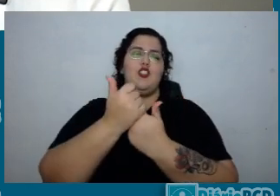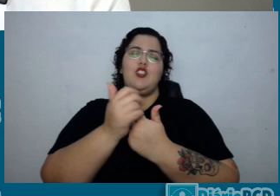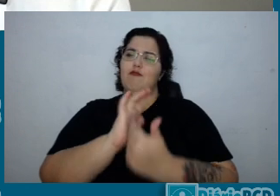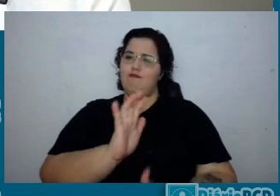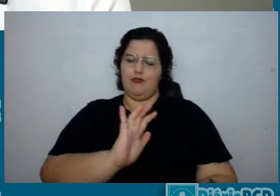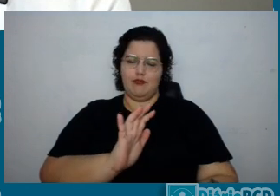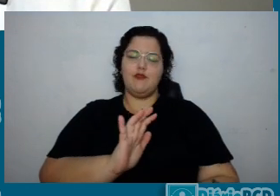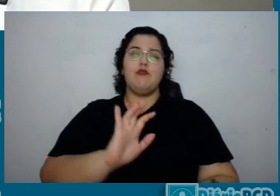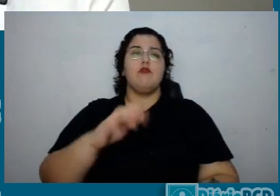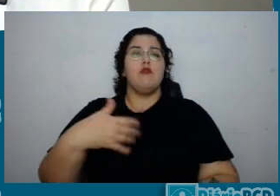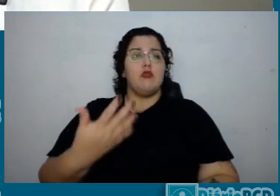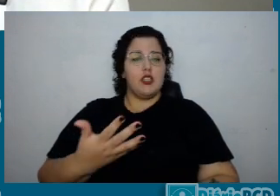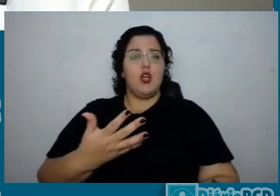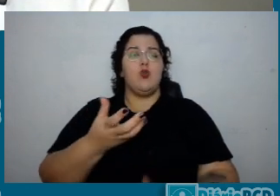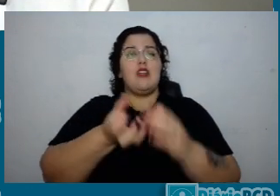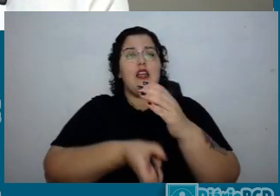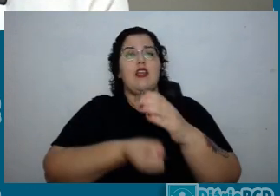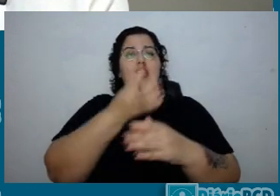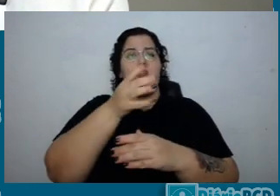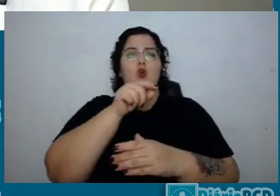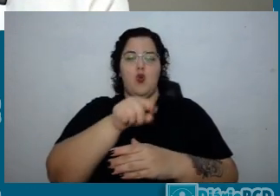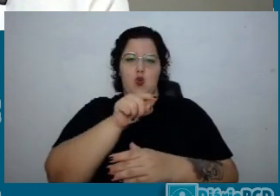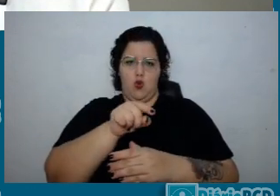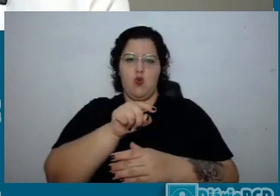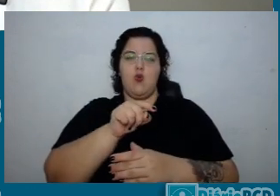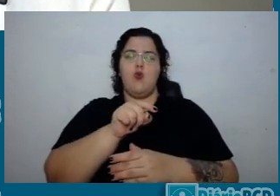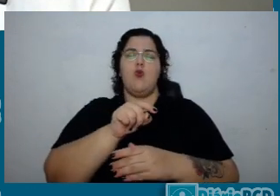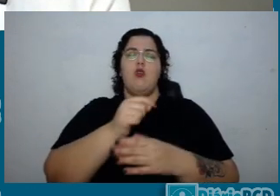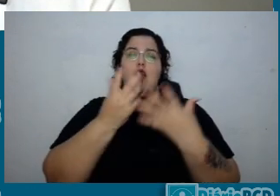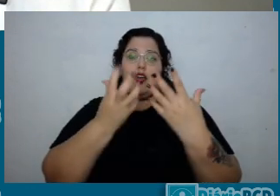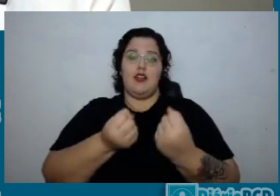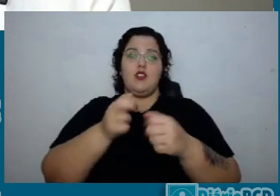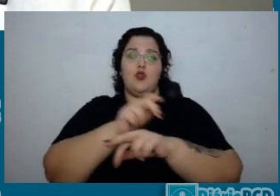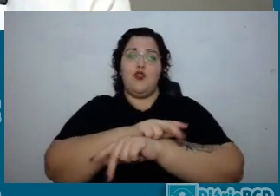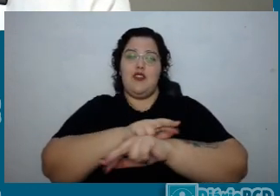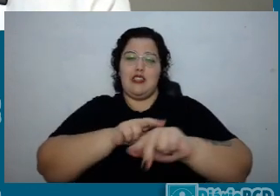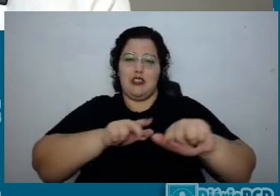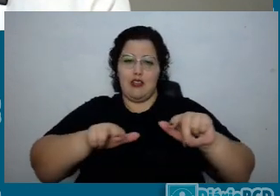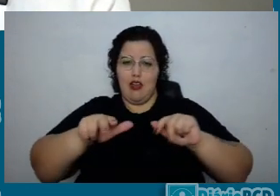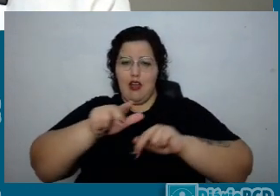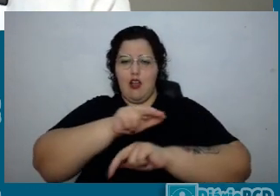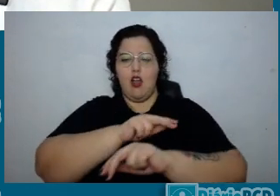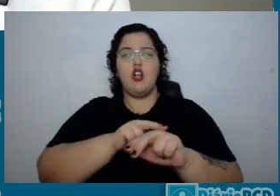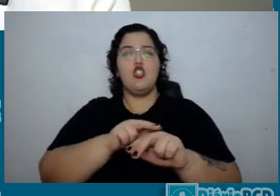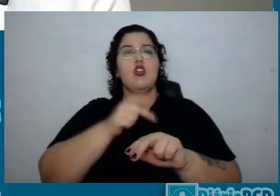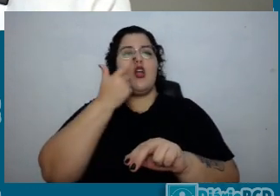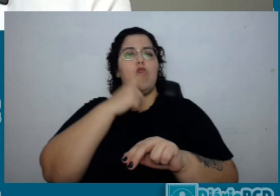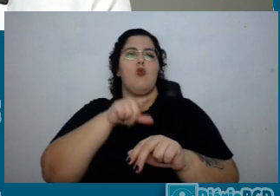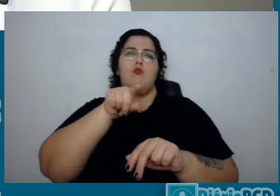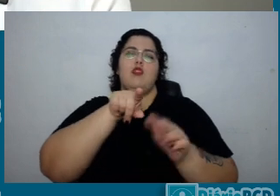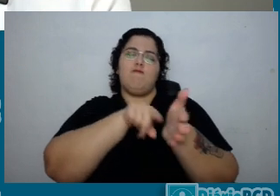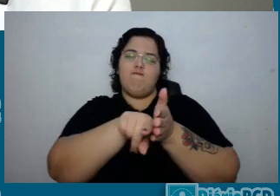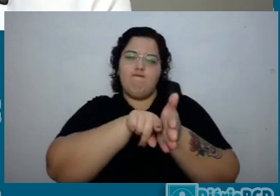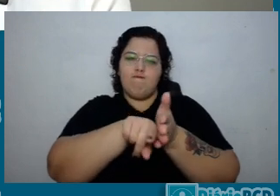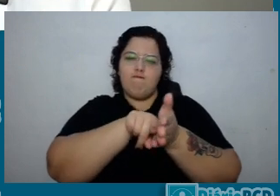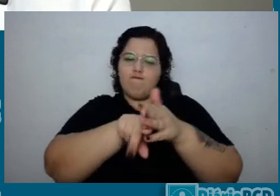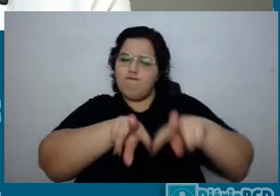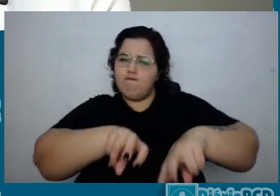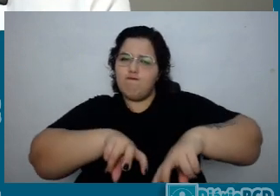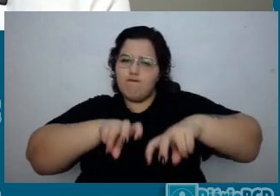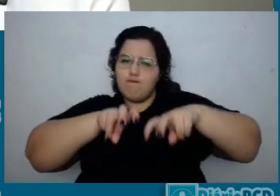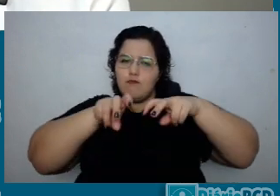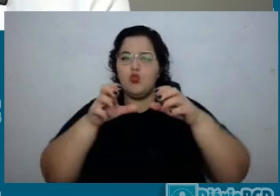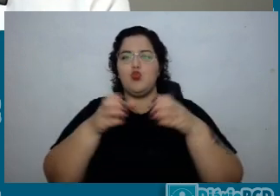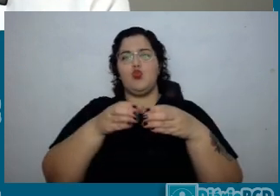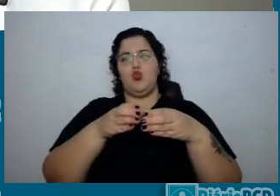agenda, né? Então, a gente criou a Coordenação Geral de Diversidade e Interseccionalidade para abordar, né, os